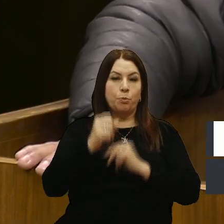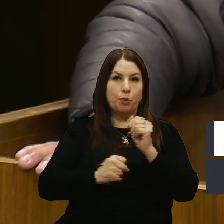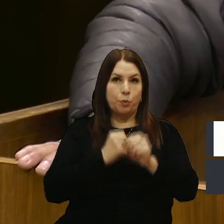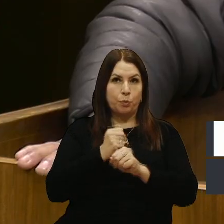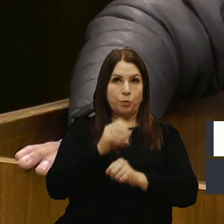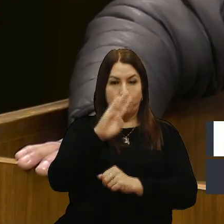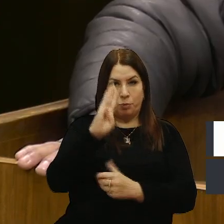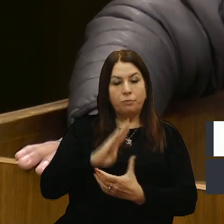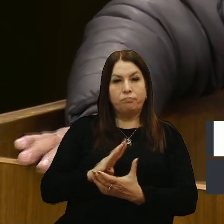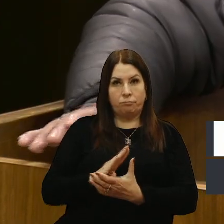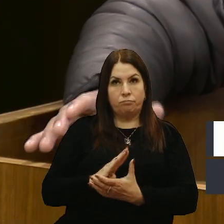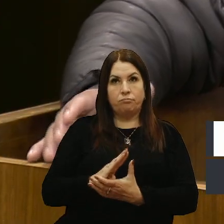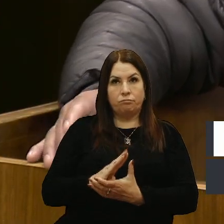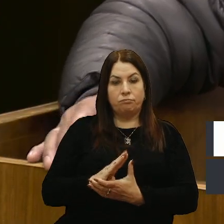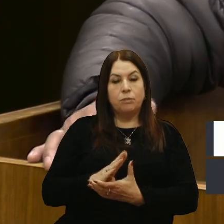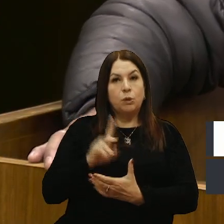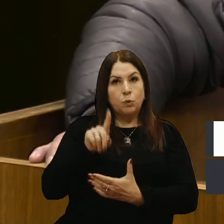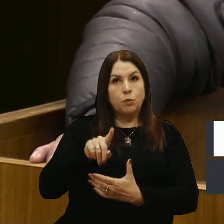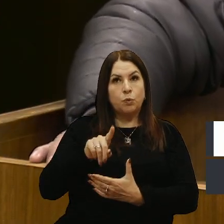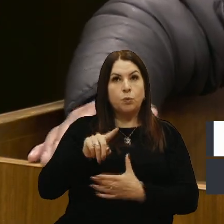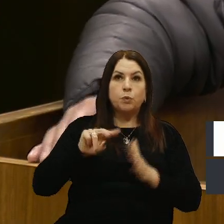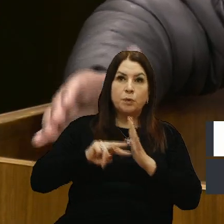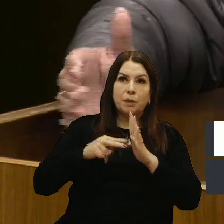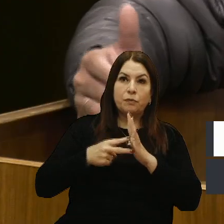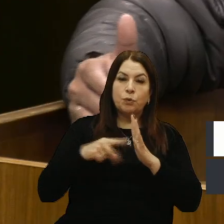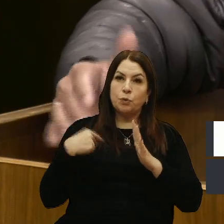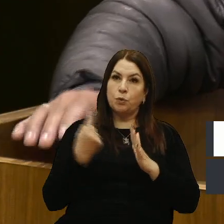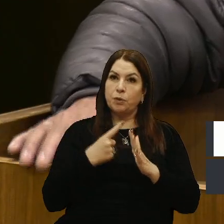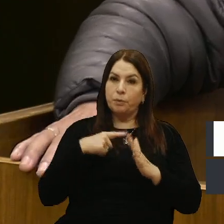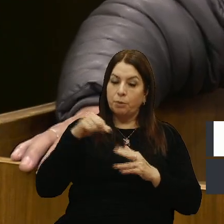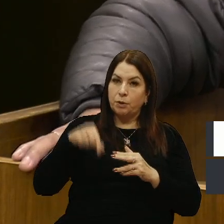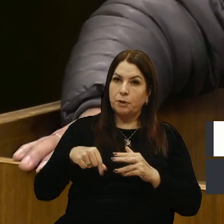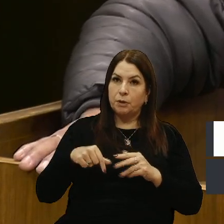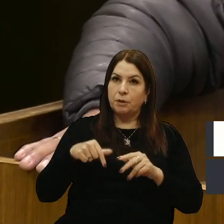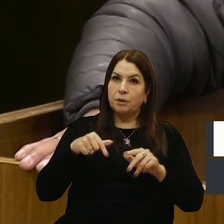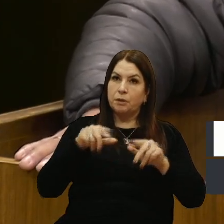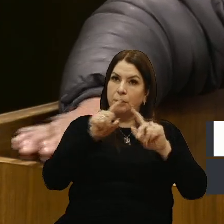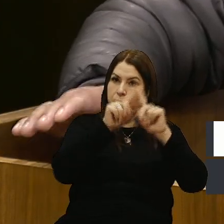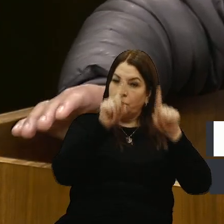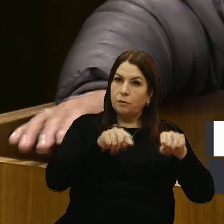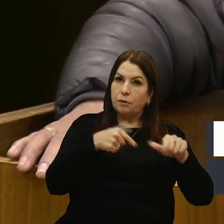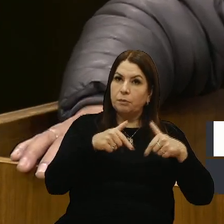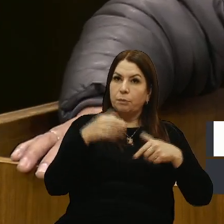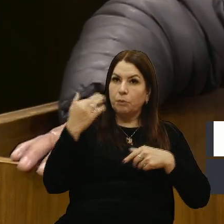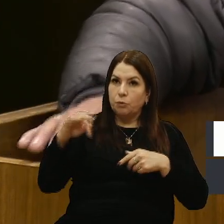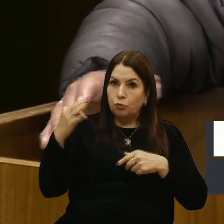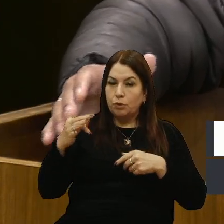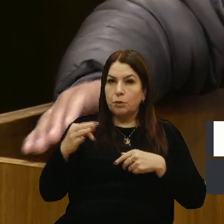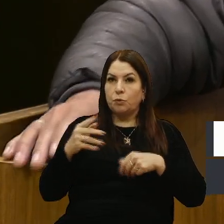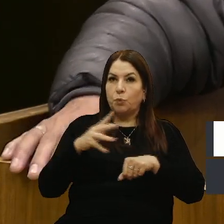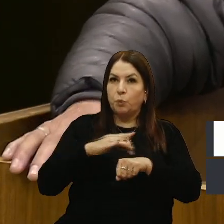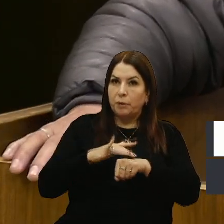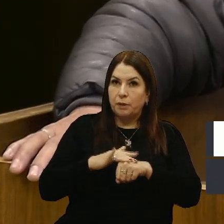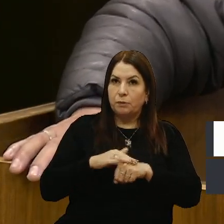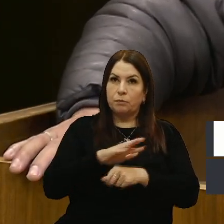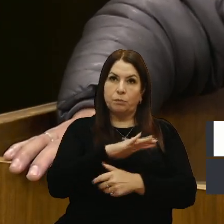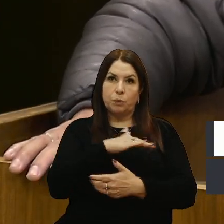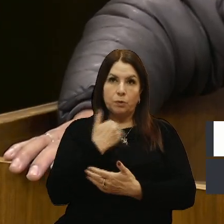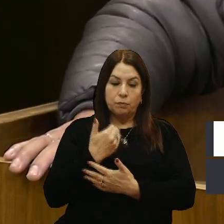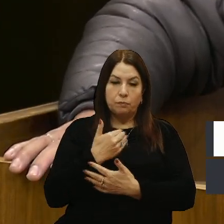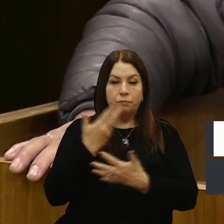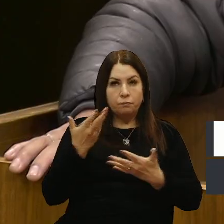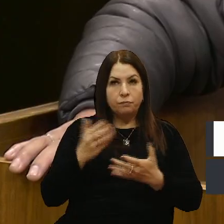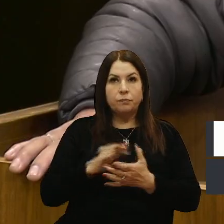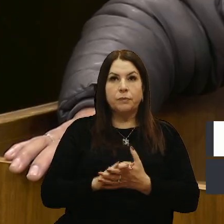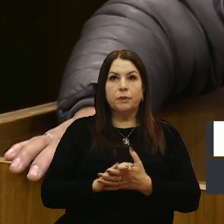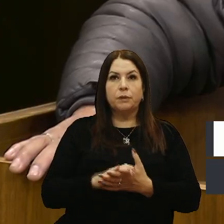Brasil. Então... Isso significa que, enquanto nós estamos aqui, trabalhadores estão se machucando, estão adoecendo, estão morrendo.